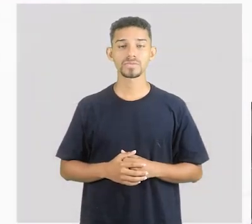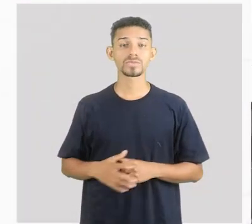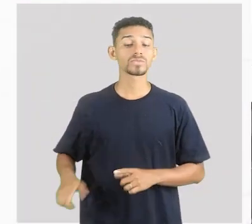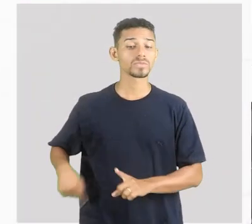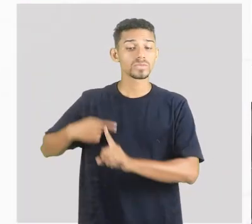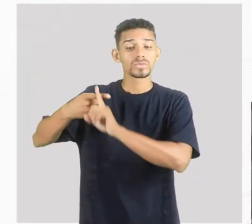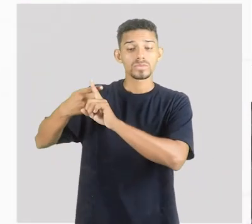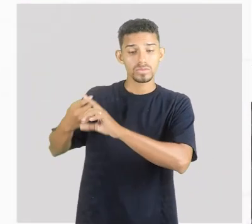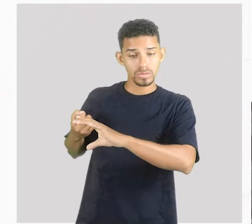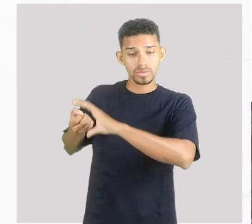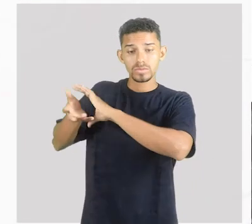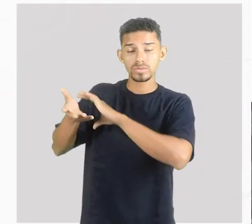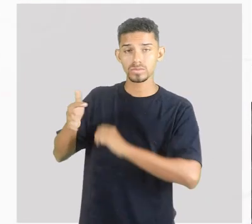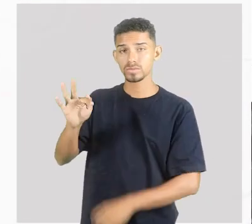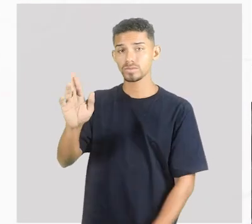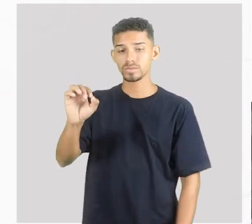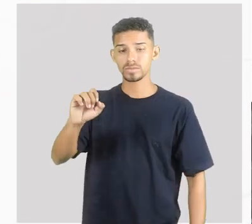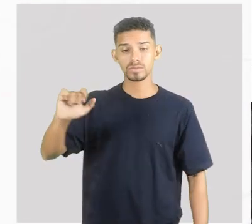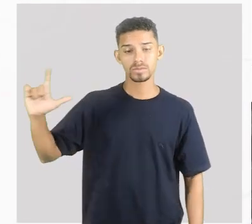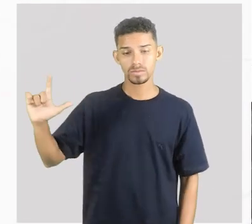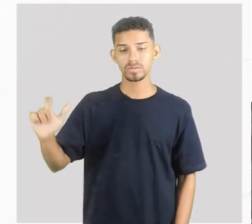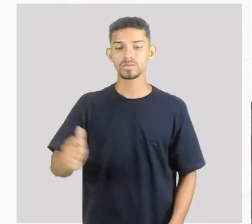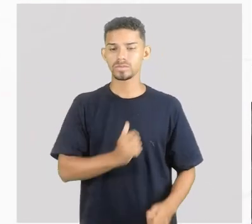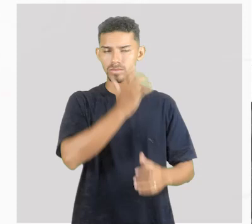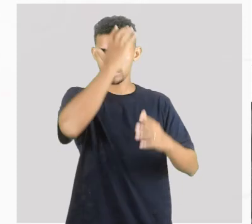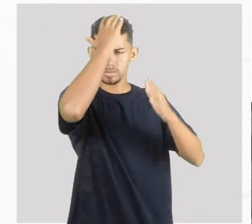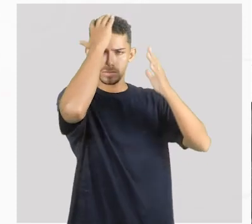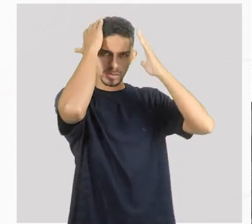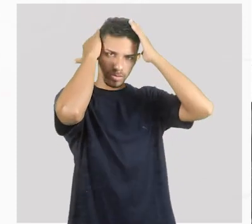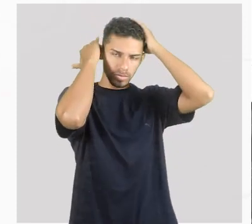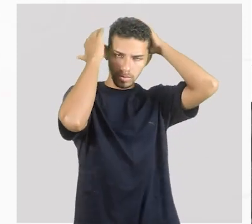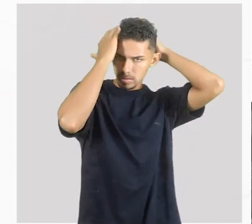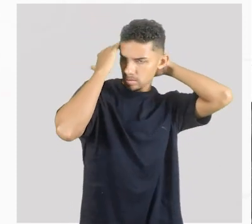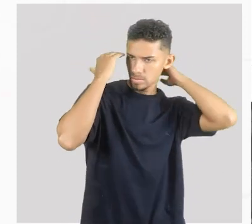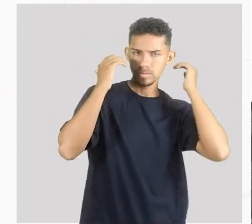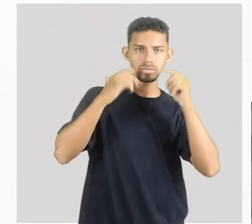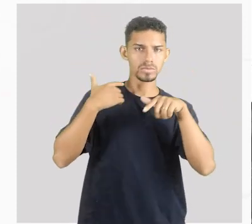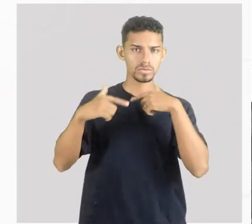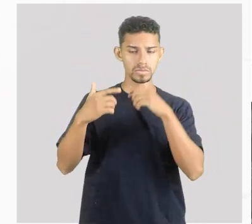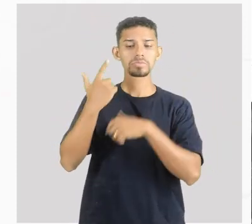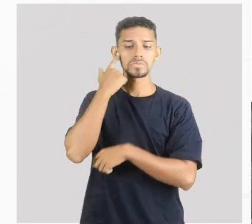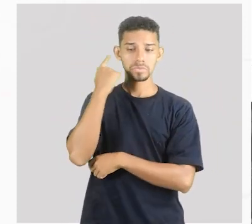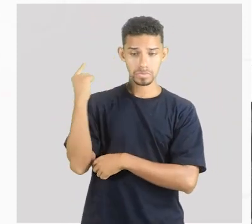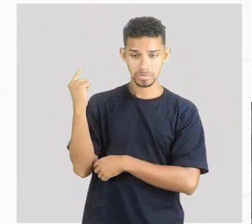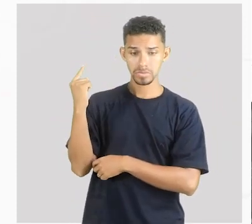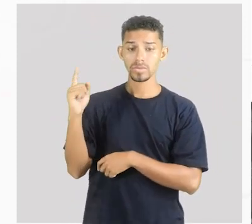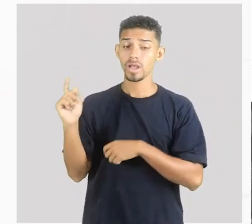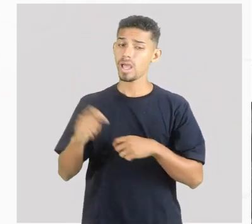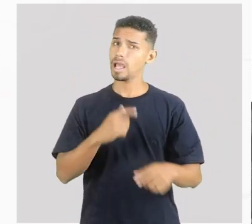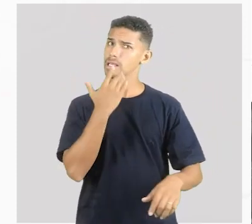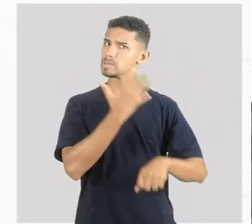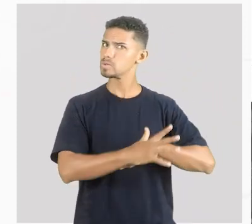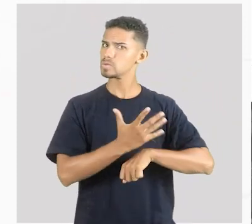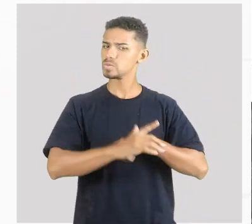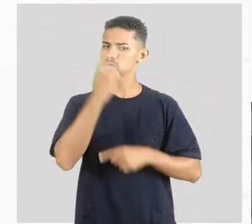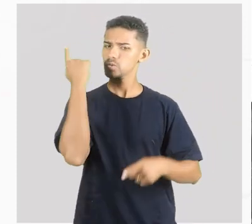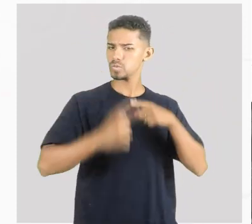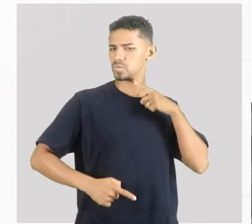Adicionar formol em produtos para alisamento capilar é uma prática proibida pela Agência Nacional de Vigilância